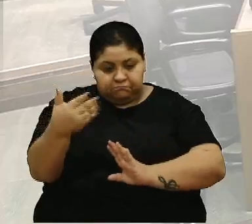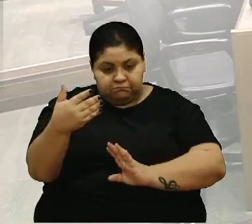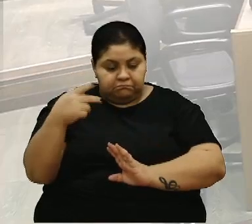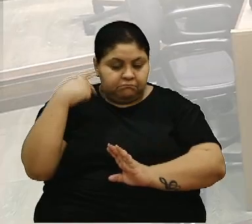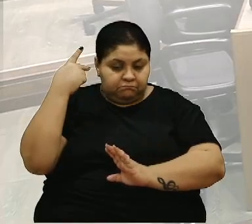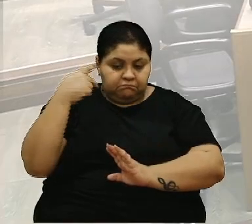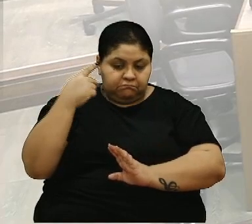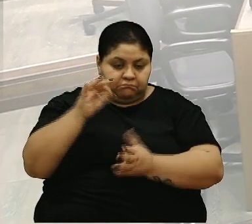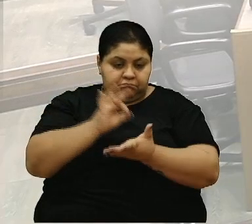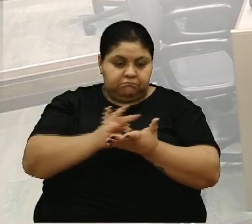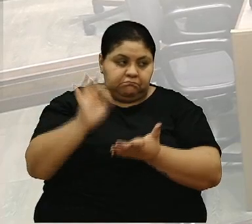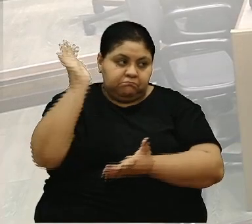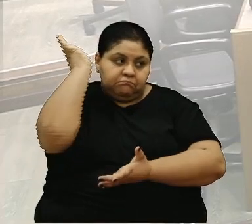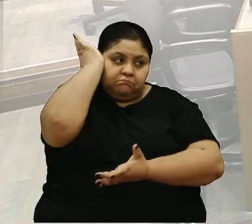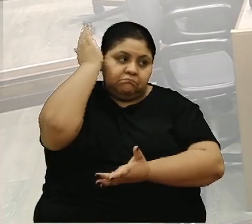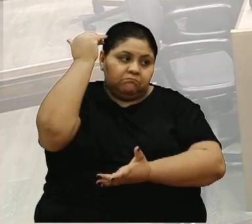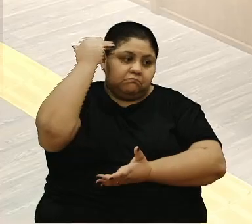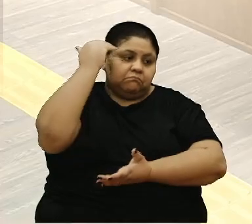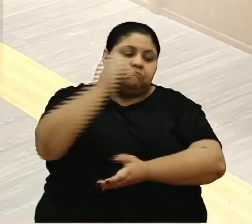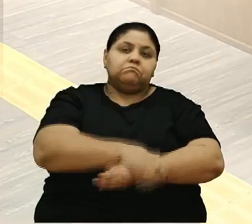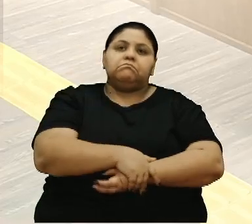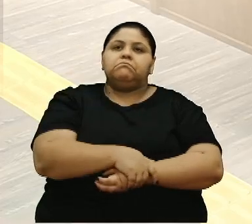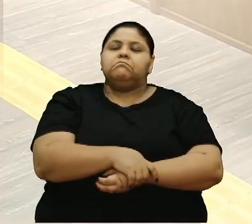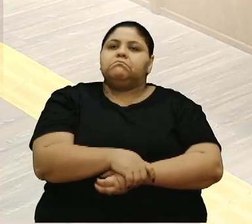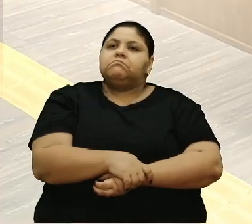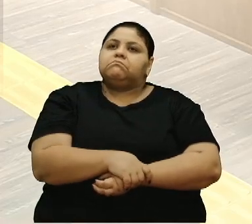Vereador Felipe Grêmio Maier.